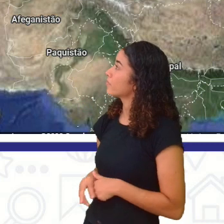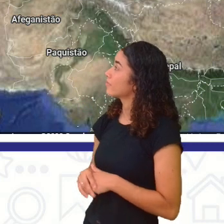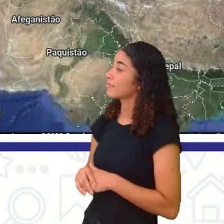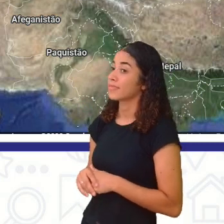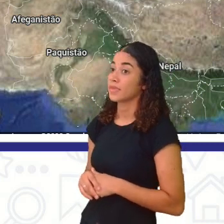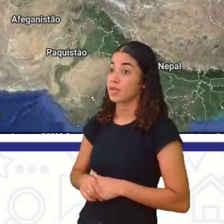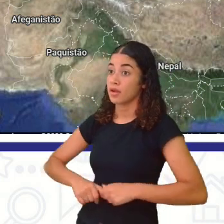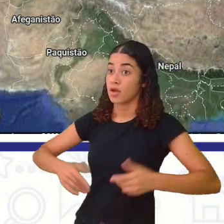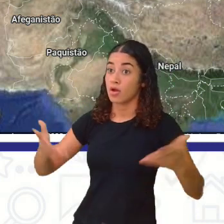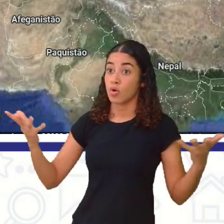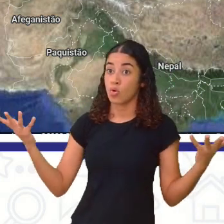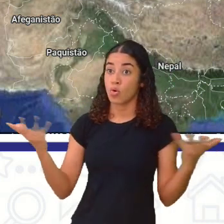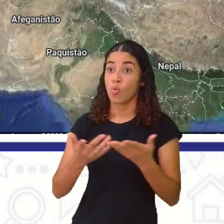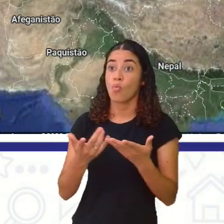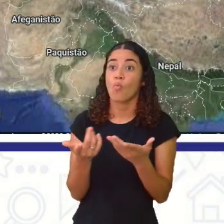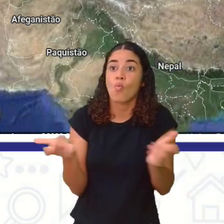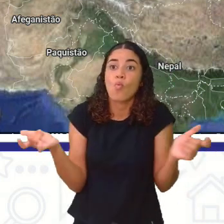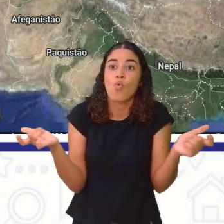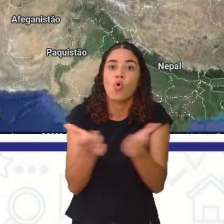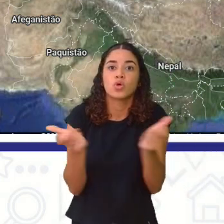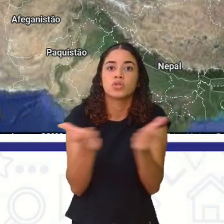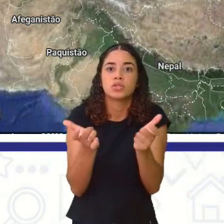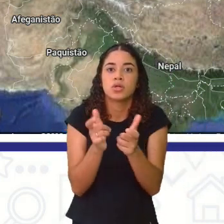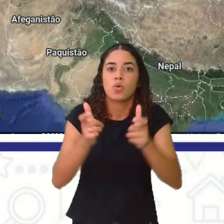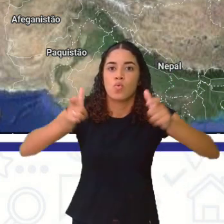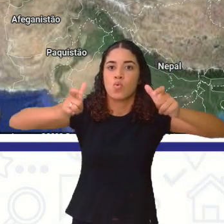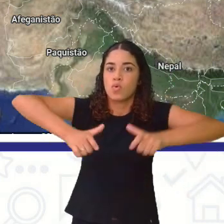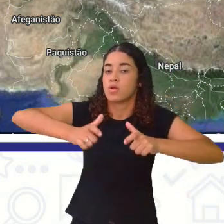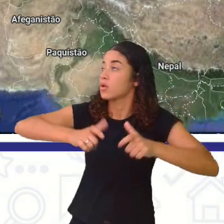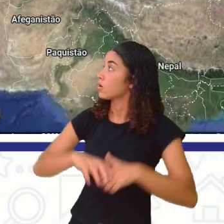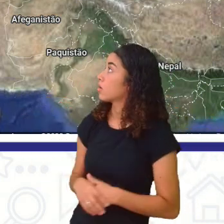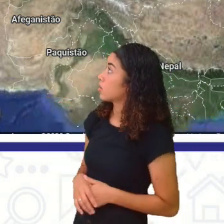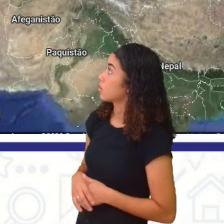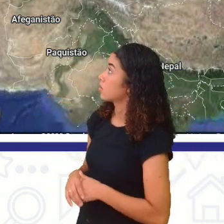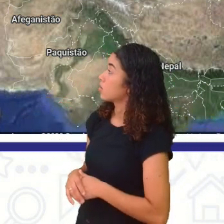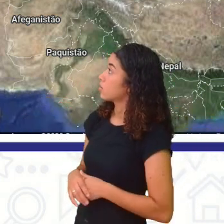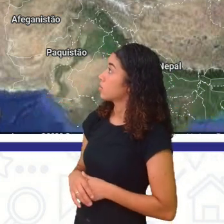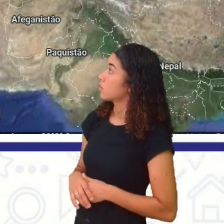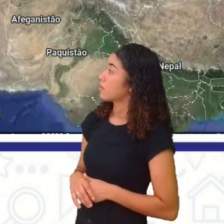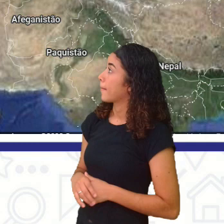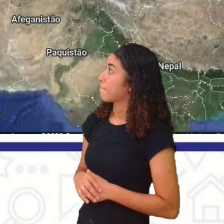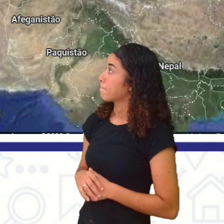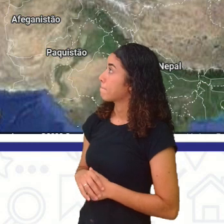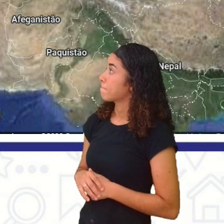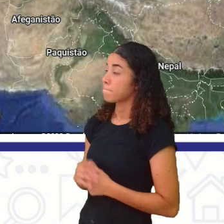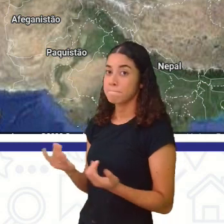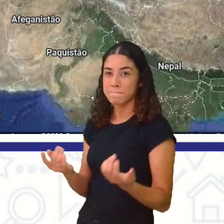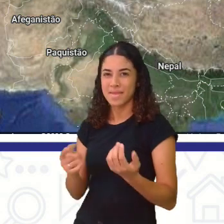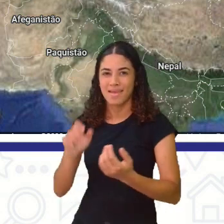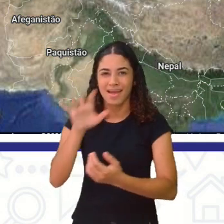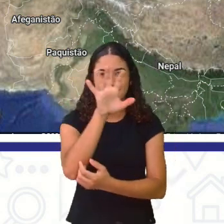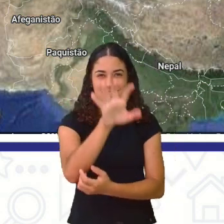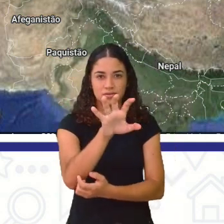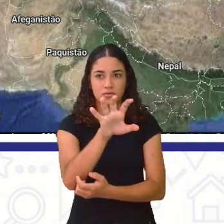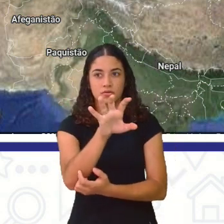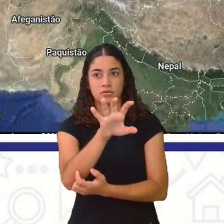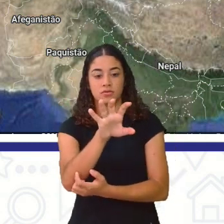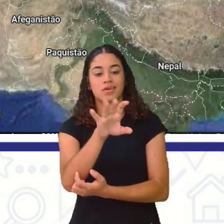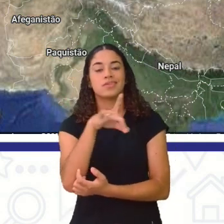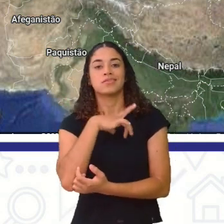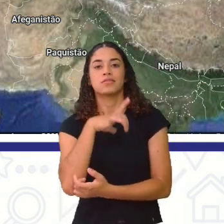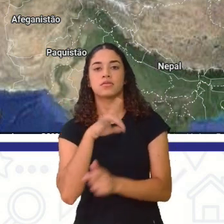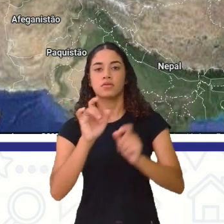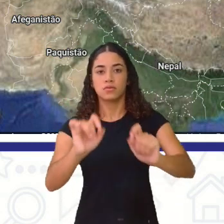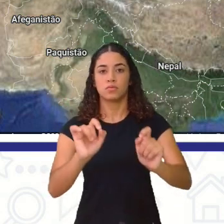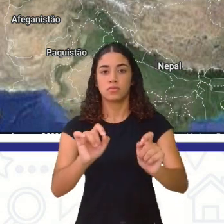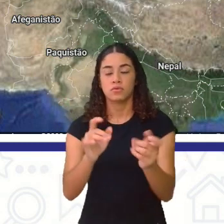agora, ó, vê onde vai aparecer a Turquia. Aí, ó, a Turquia. Então foi nessa região que a gente teve